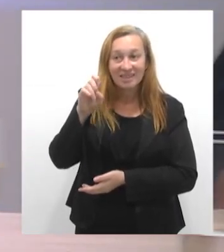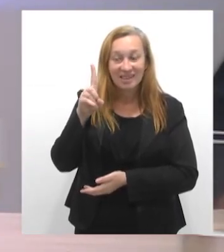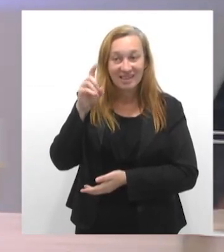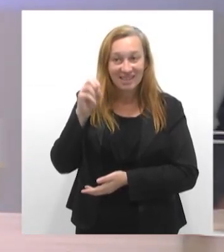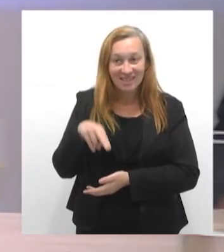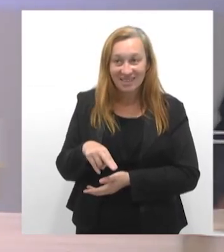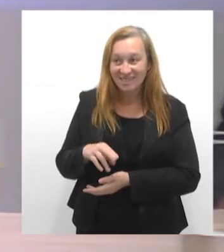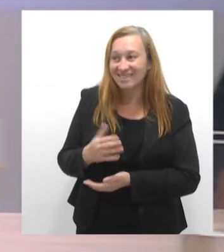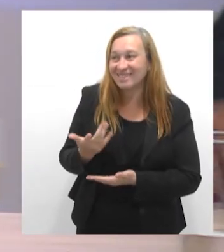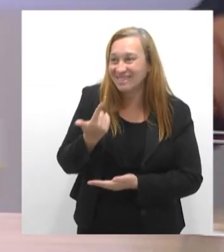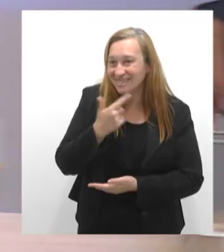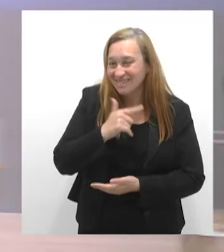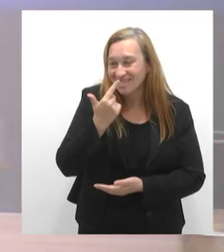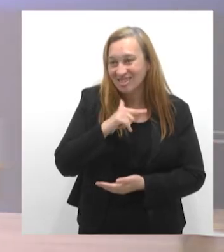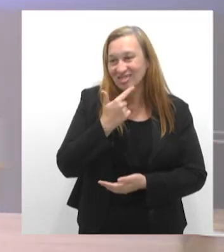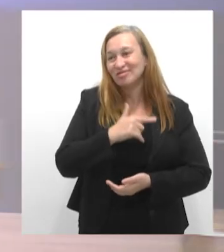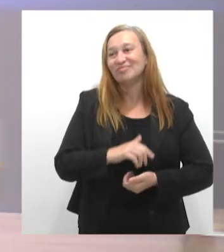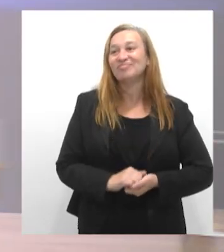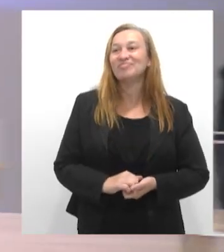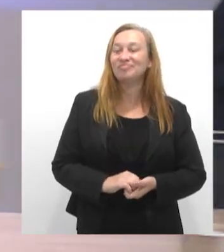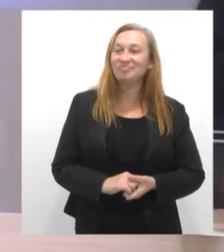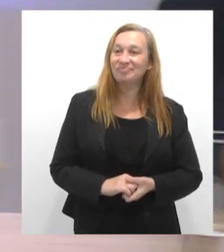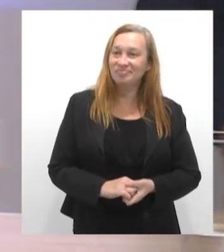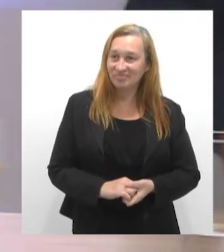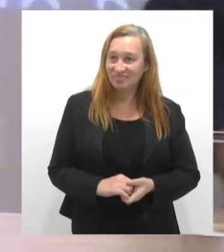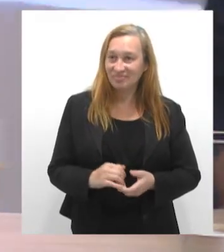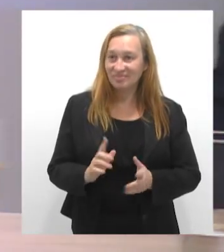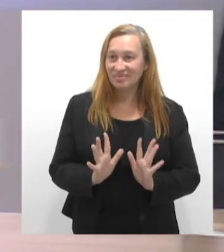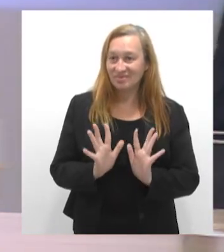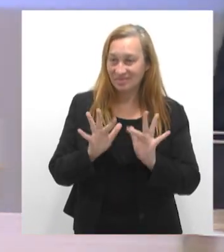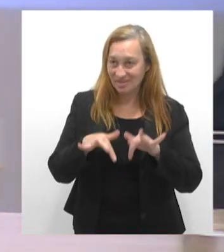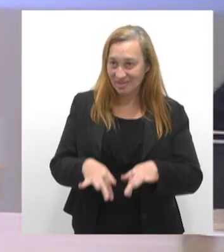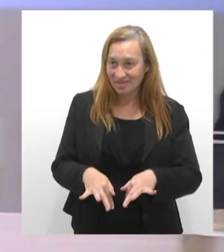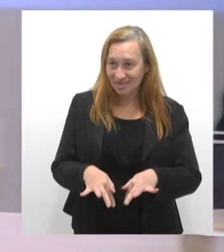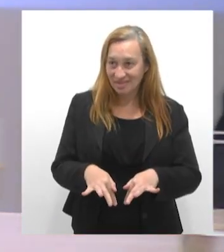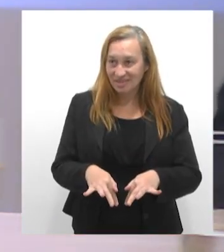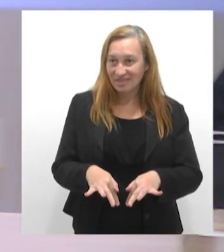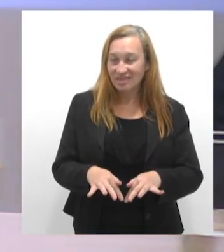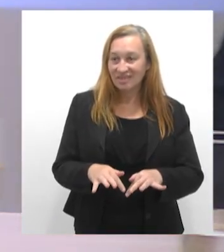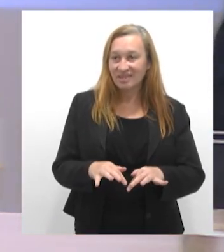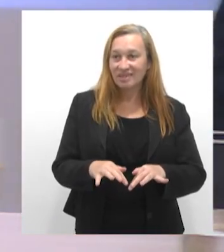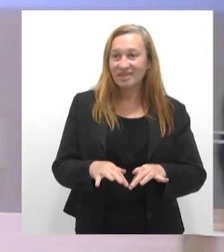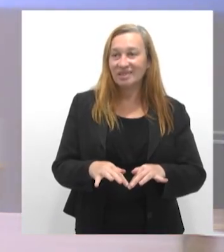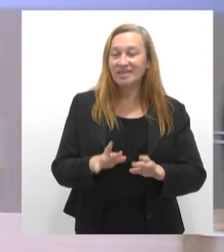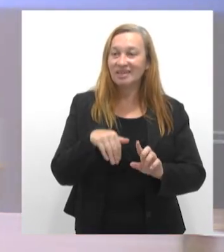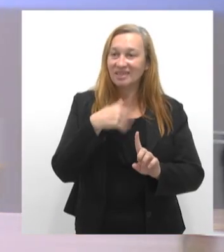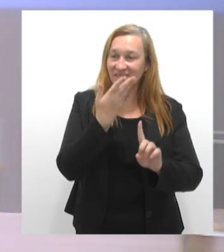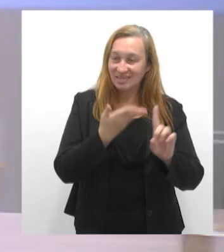Declaro encerrada a sessão.